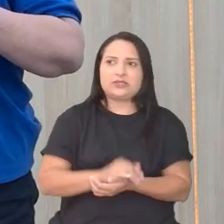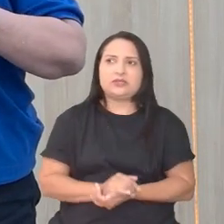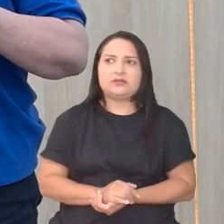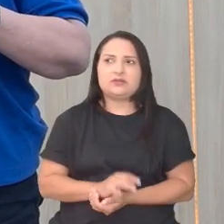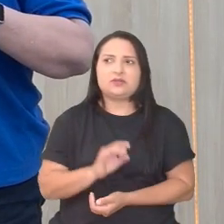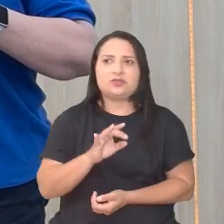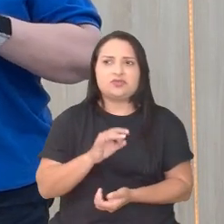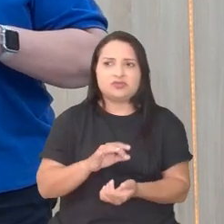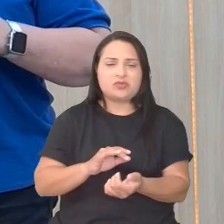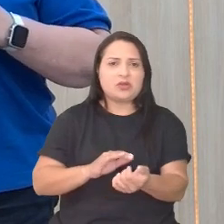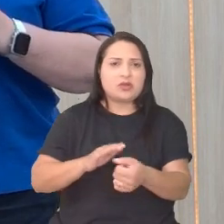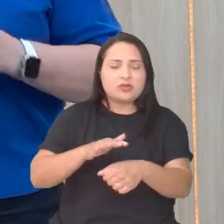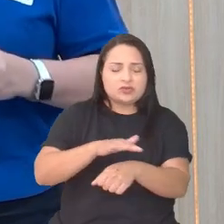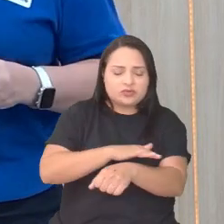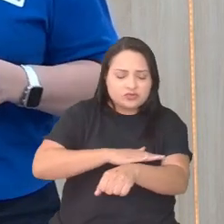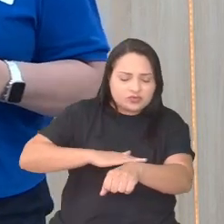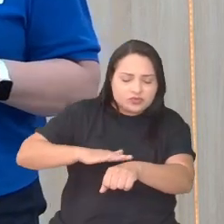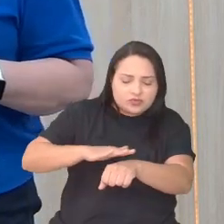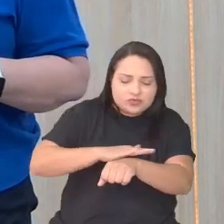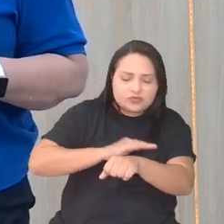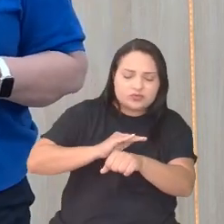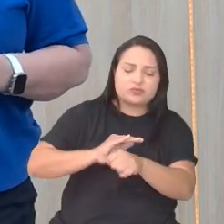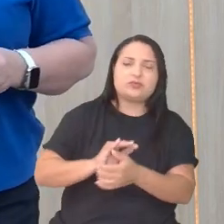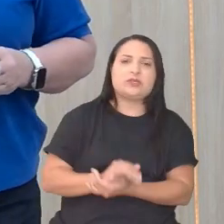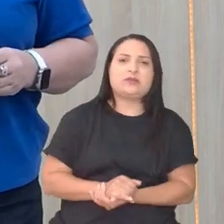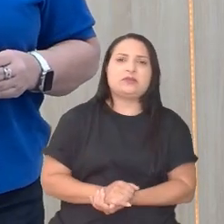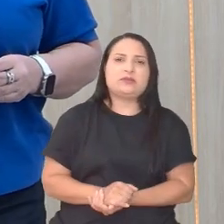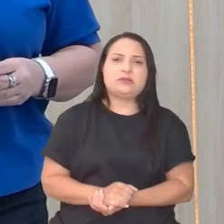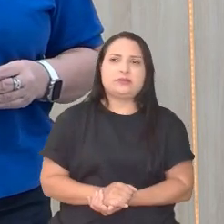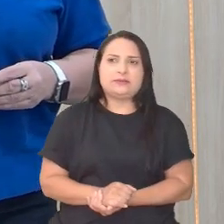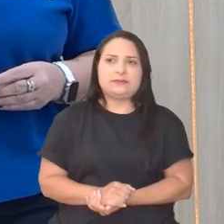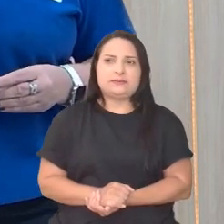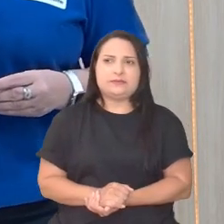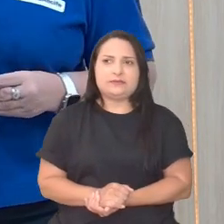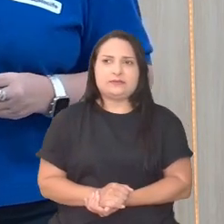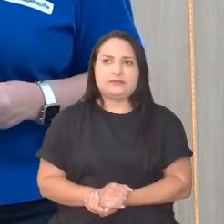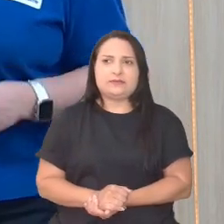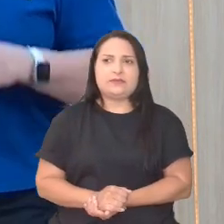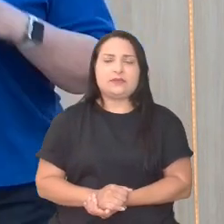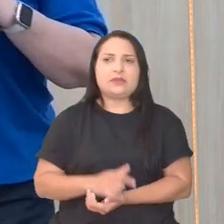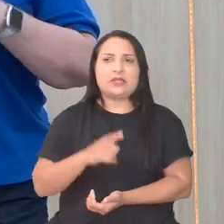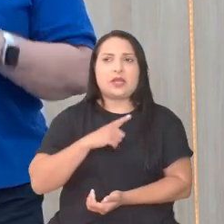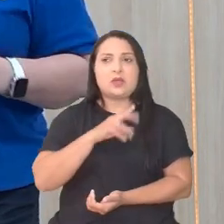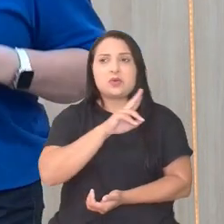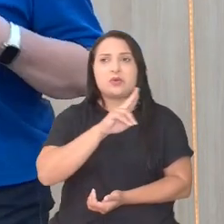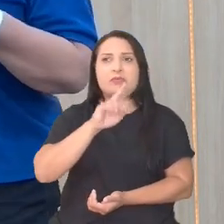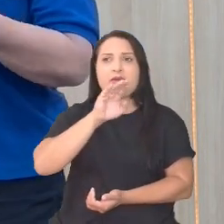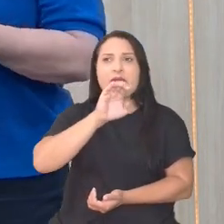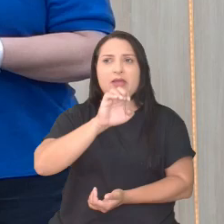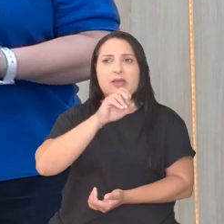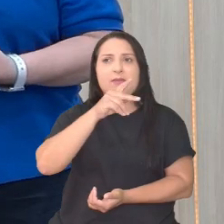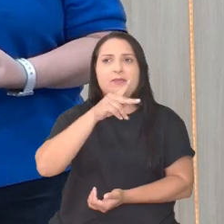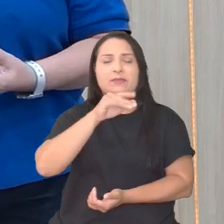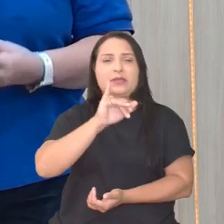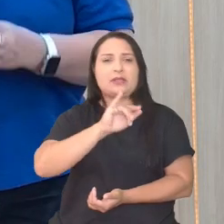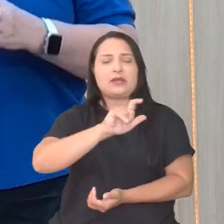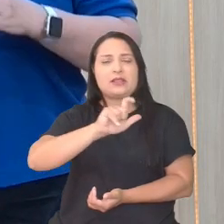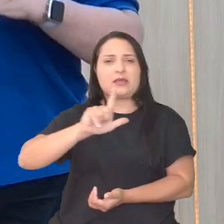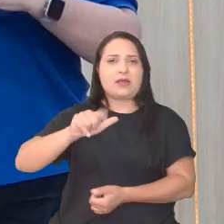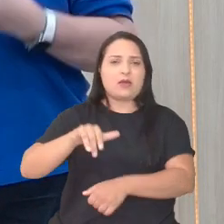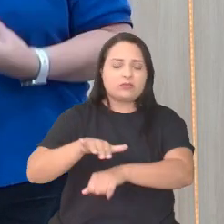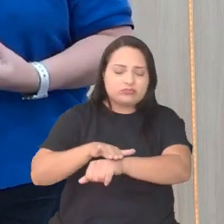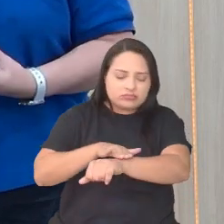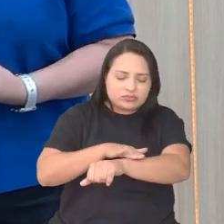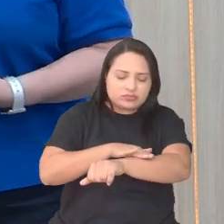camada superficial, essa camada classificada como epitelial. Agora, para a gente estudar que